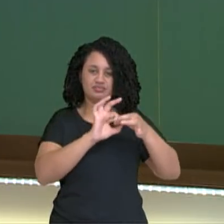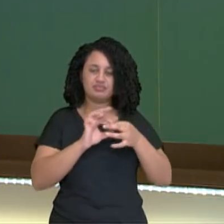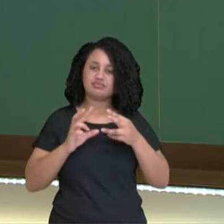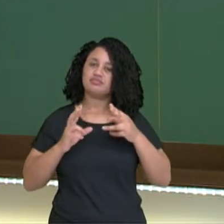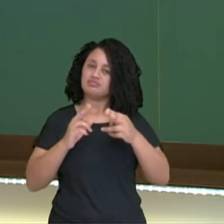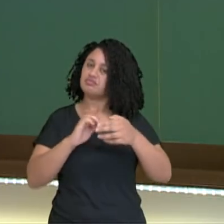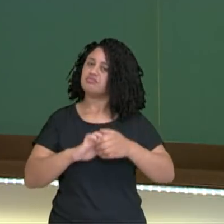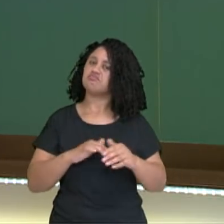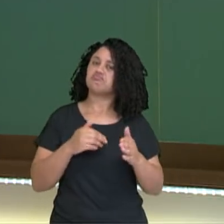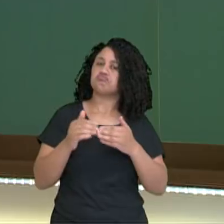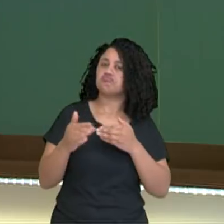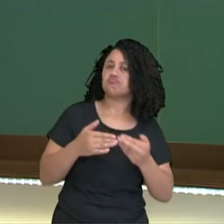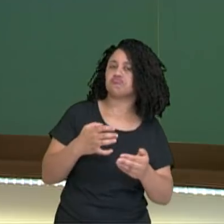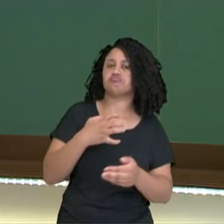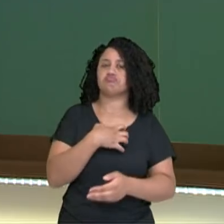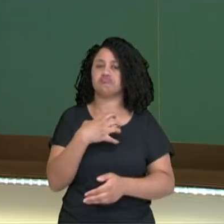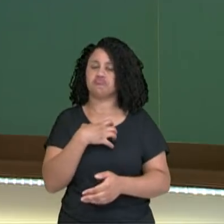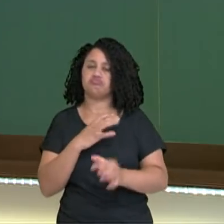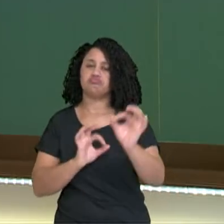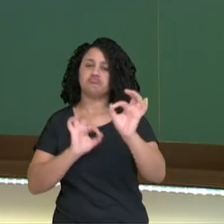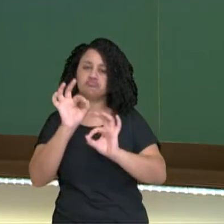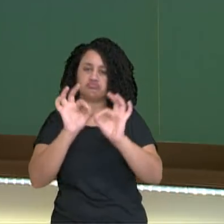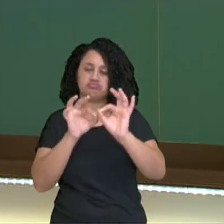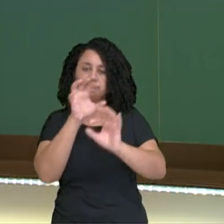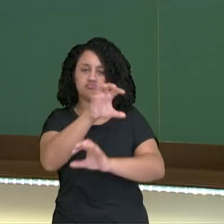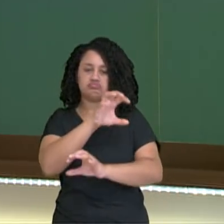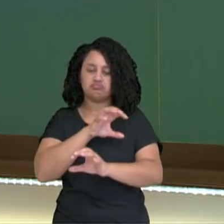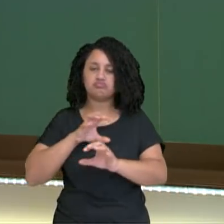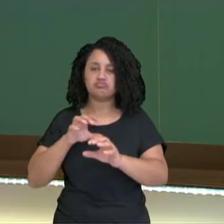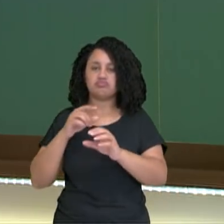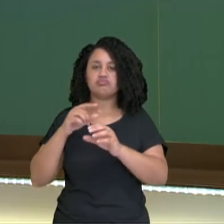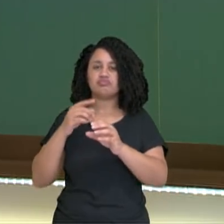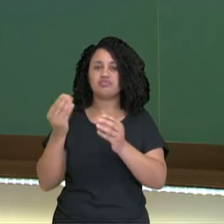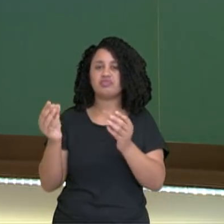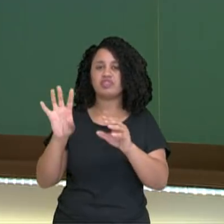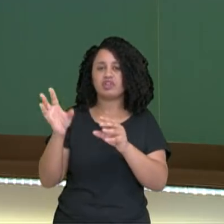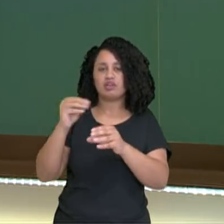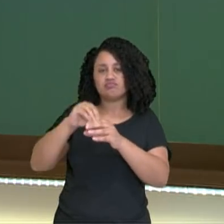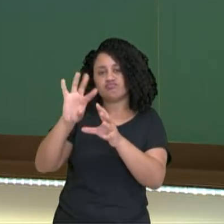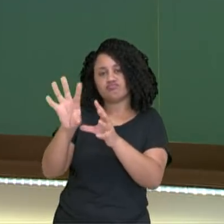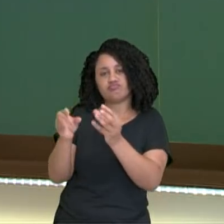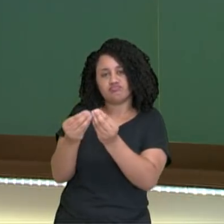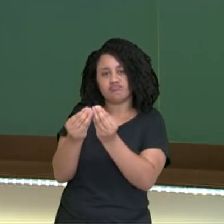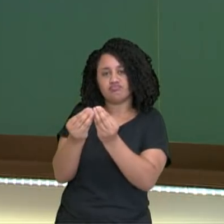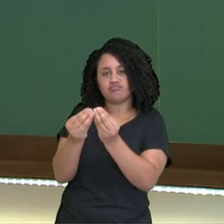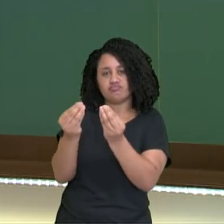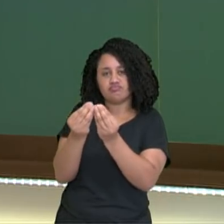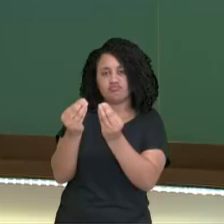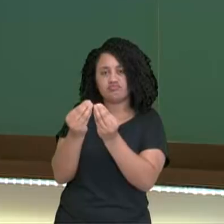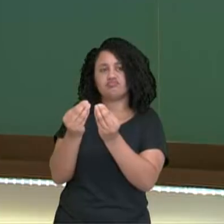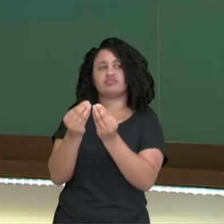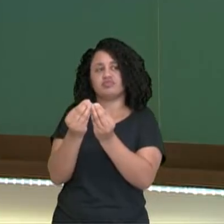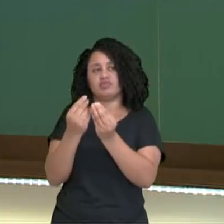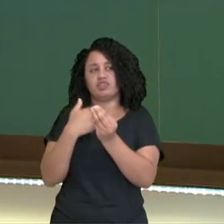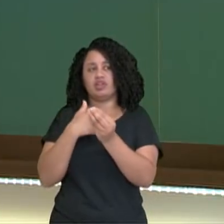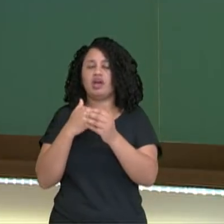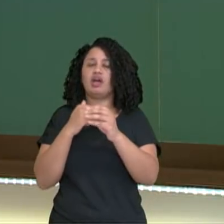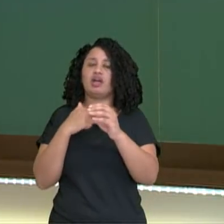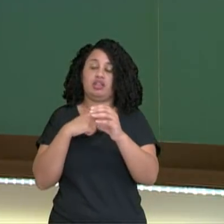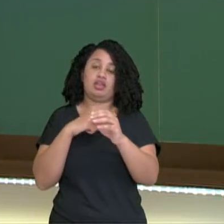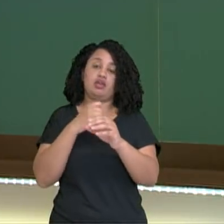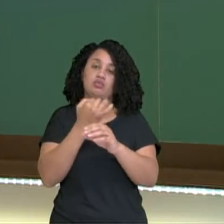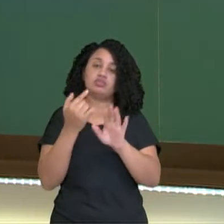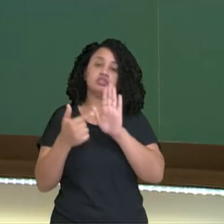essas ligações estão dispostas dentro das moléculas, essas ligações aqui, ó, que são representadas por